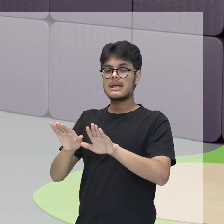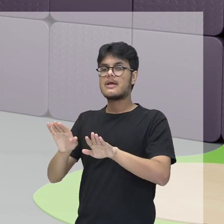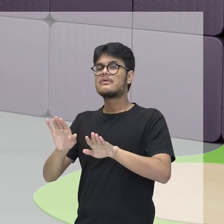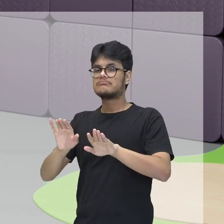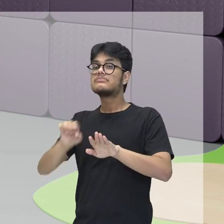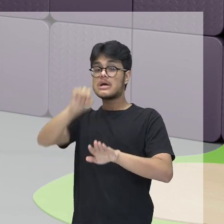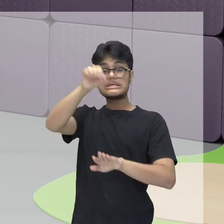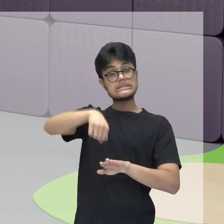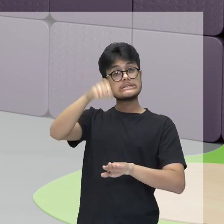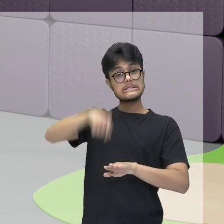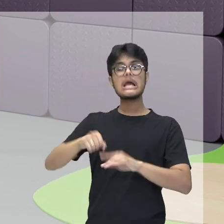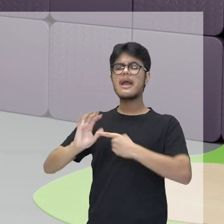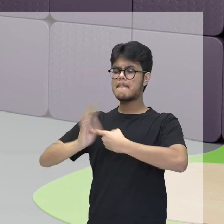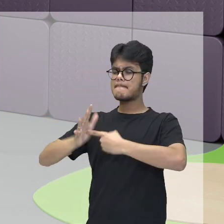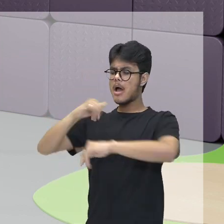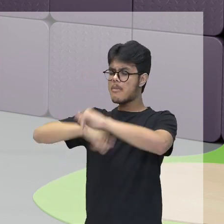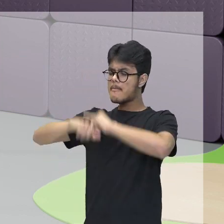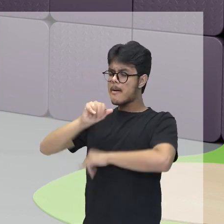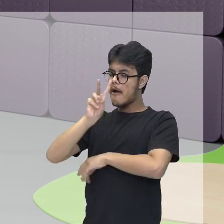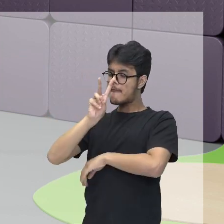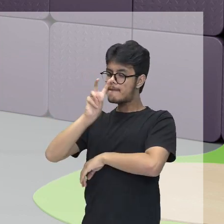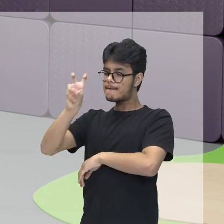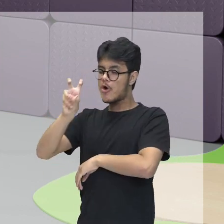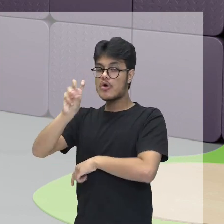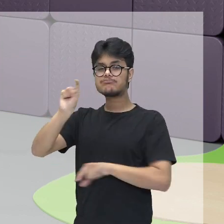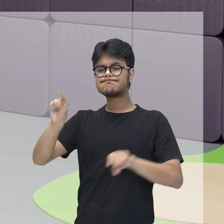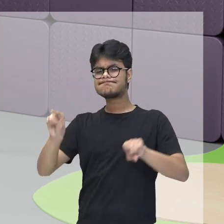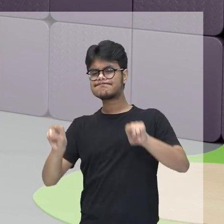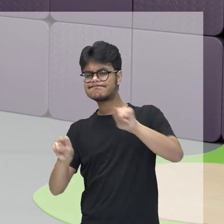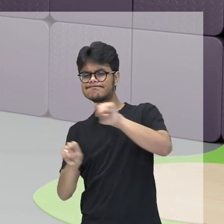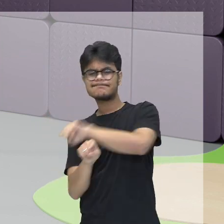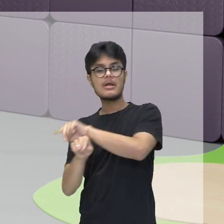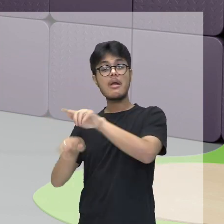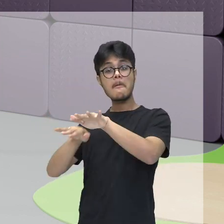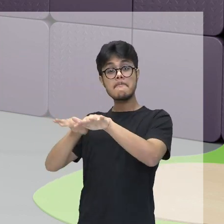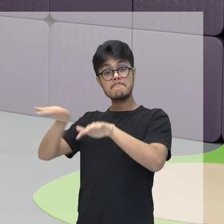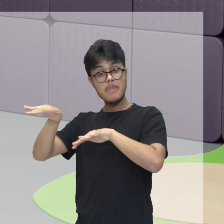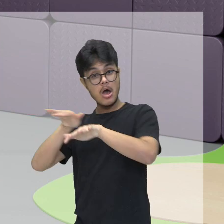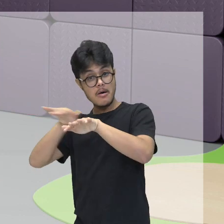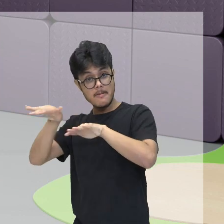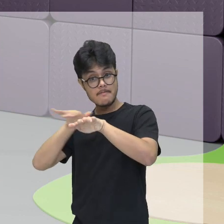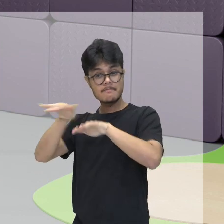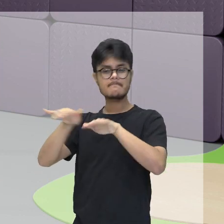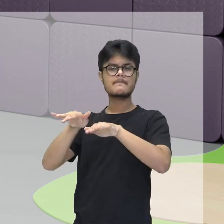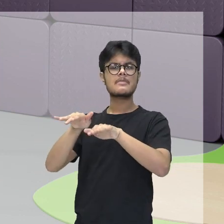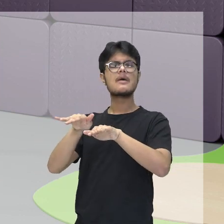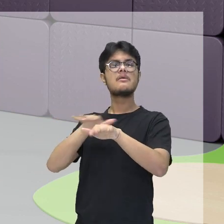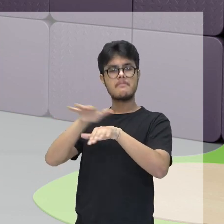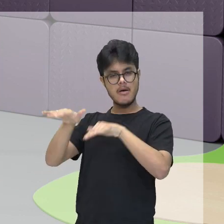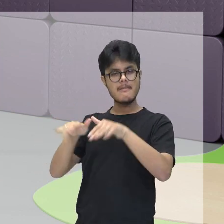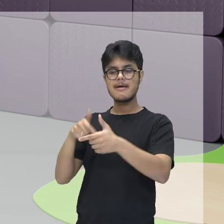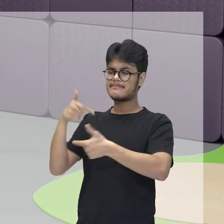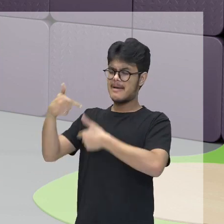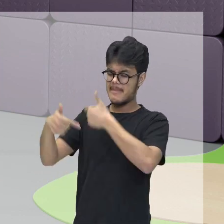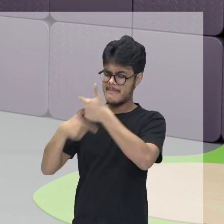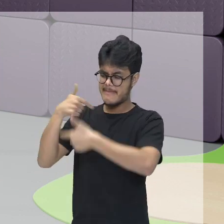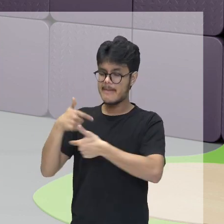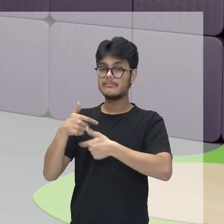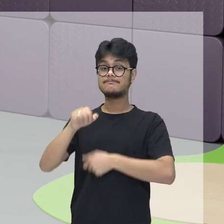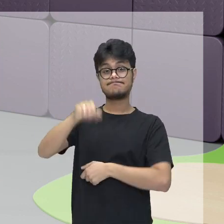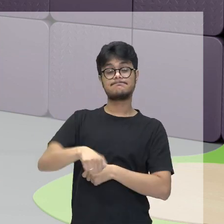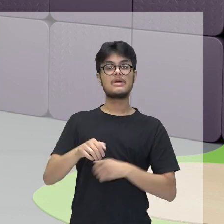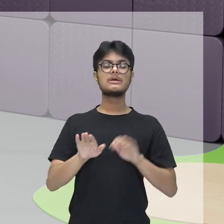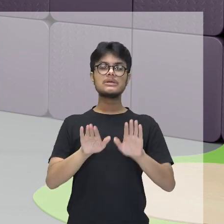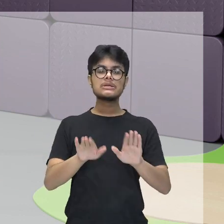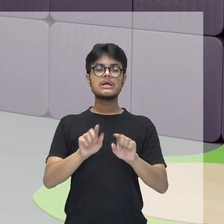esse calor, essa energia que está sendo produzida ali com o calor, em trabalho, em movimento. E